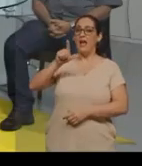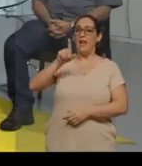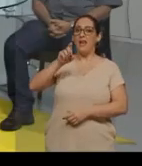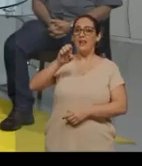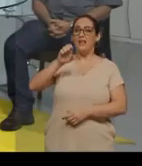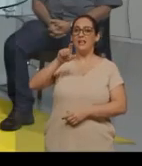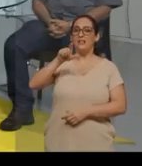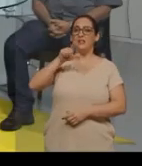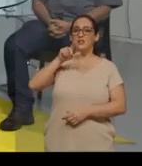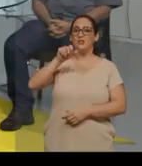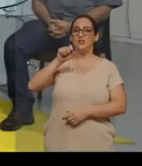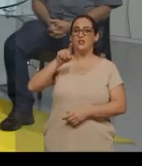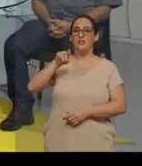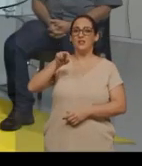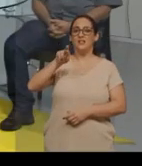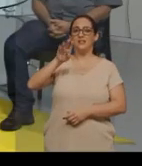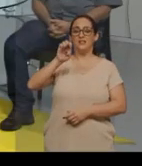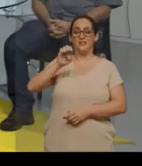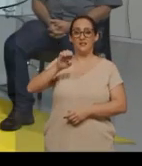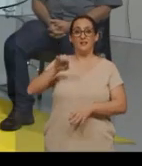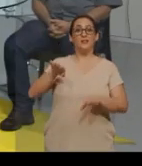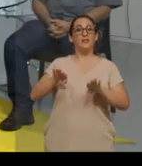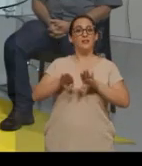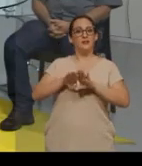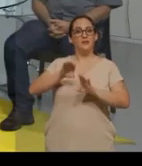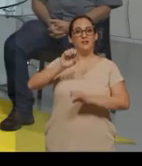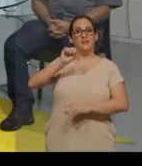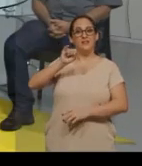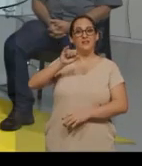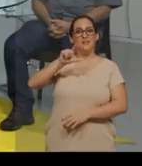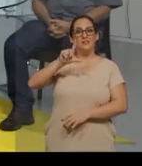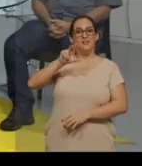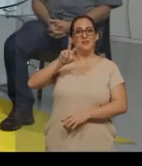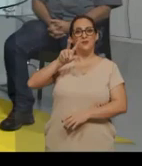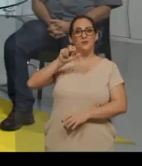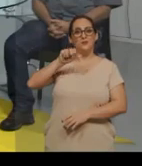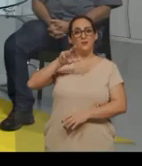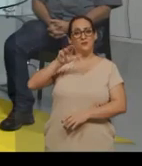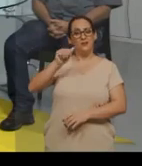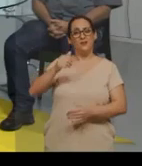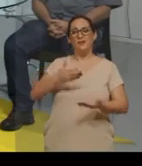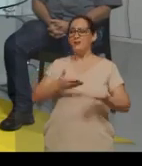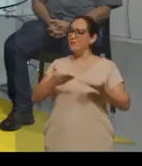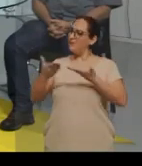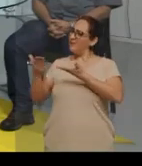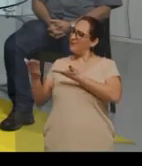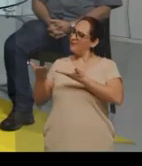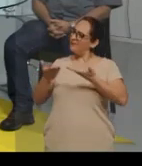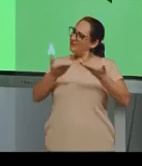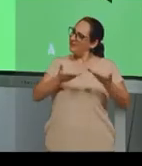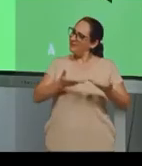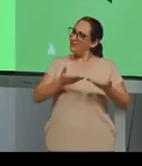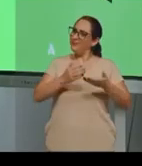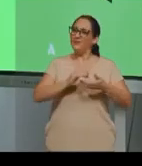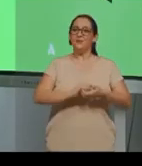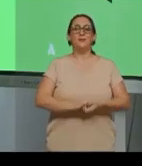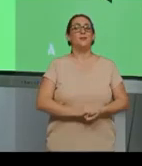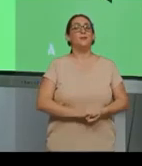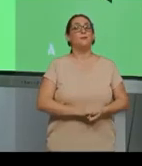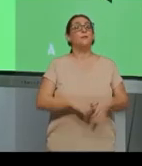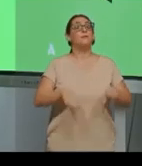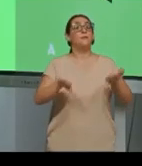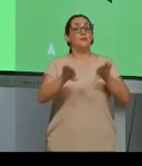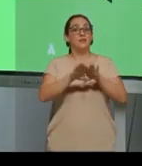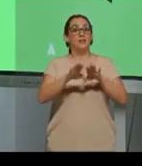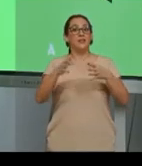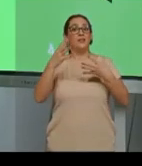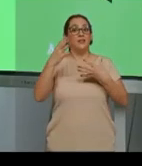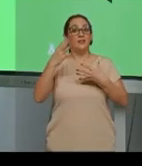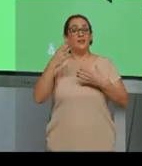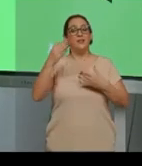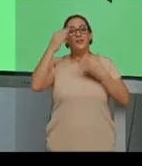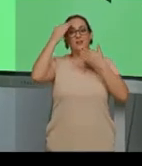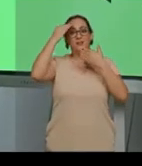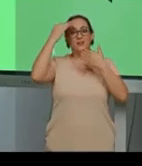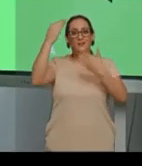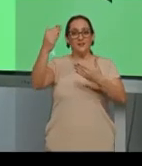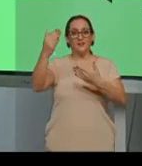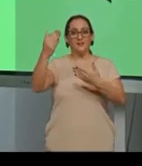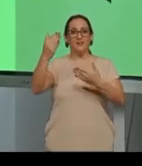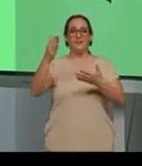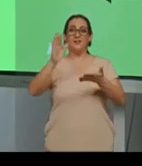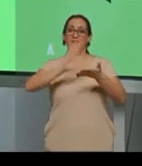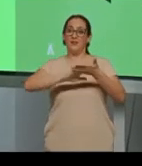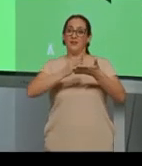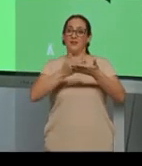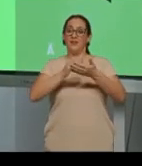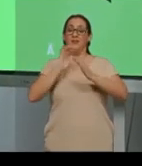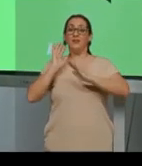Duarte e Silvana Garofalo. Sejam bem-vindos, professores. Obrigado. Gostaria também de agradecer a presença dos